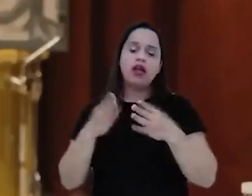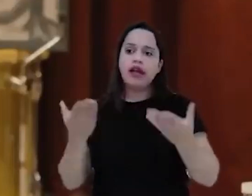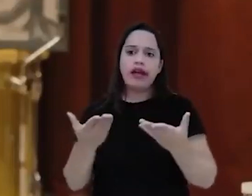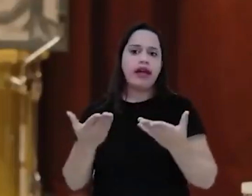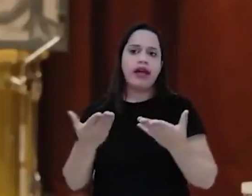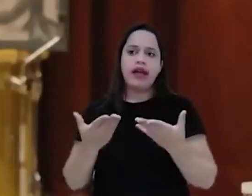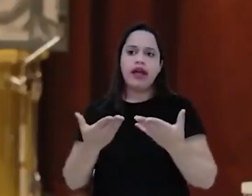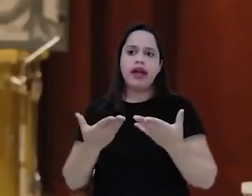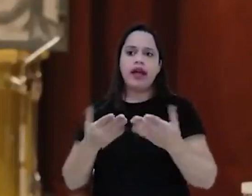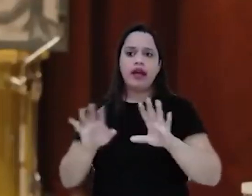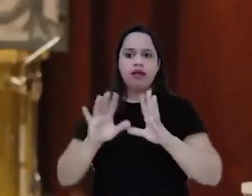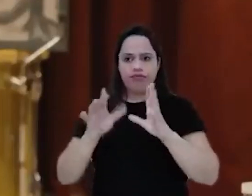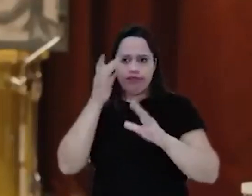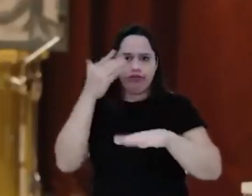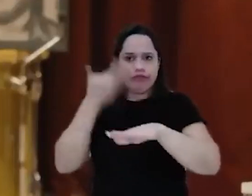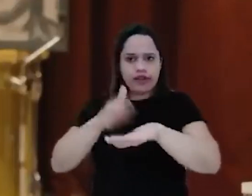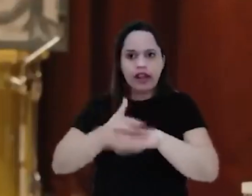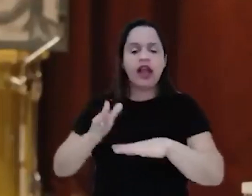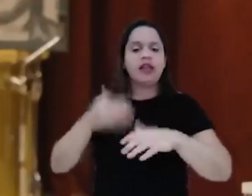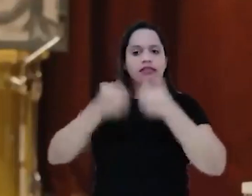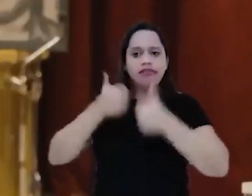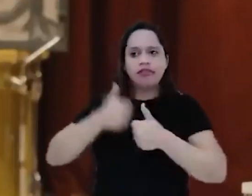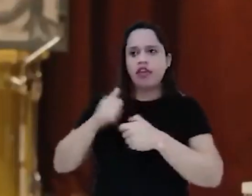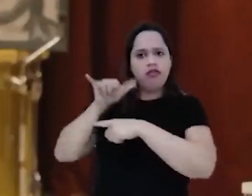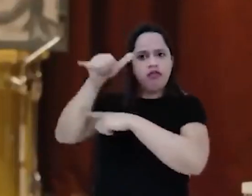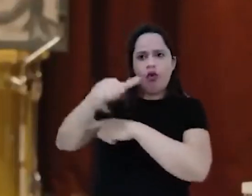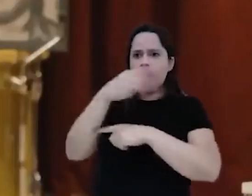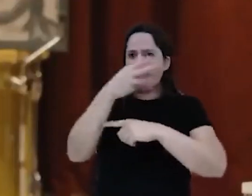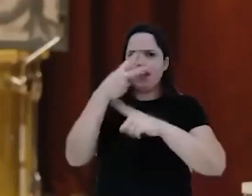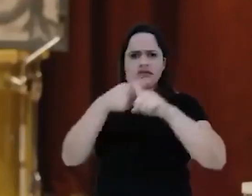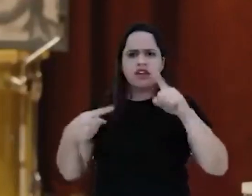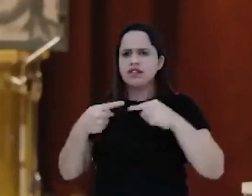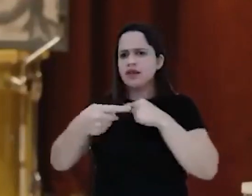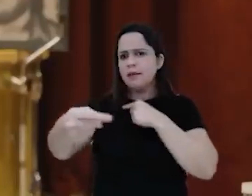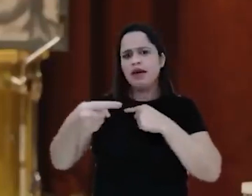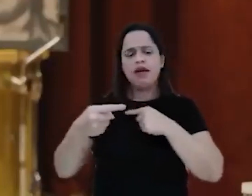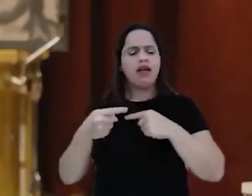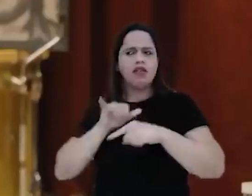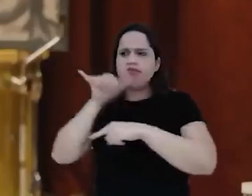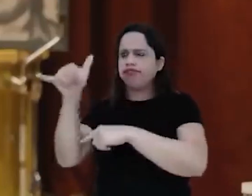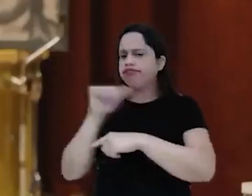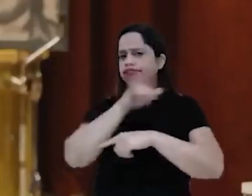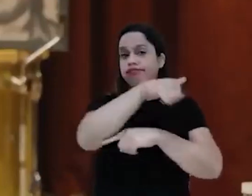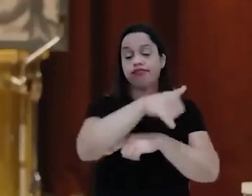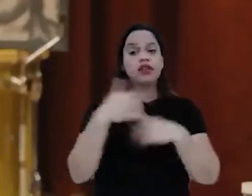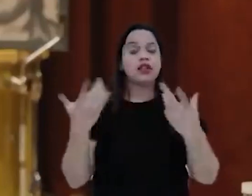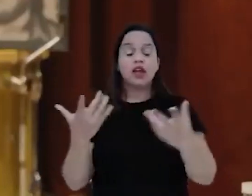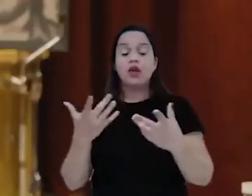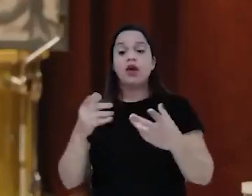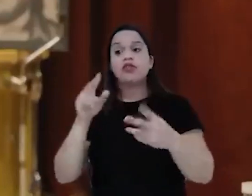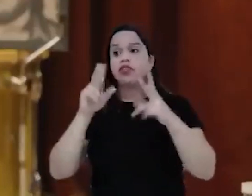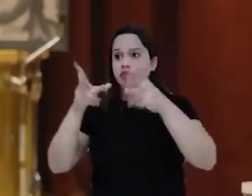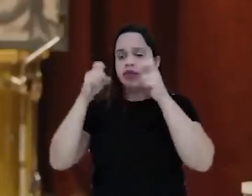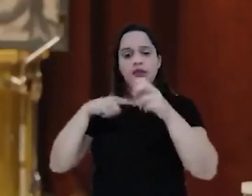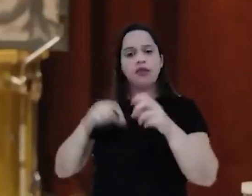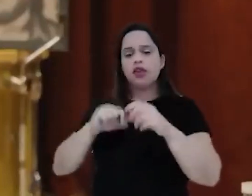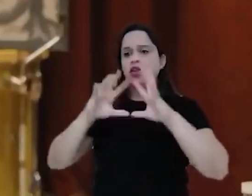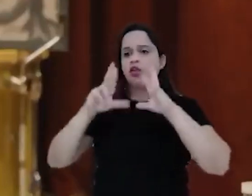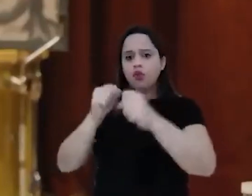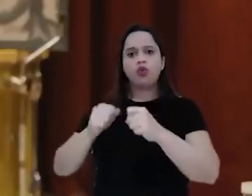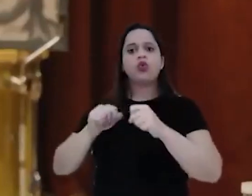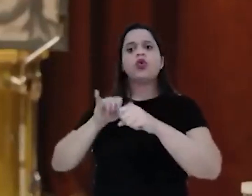voa o atleta levou duas três vezes na semana praticamente para fazer jogos para lá e para cá de avião então e quando os motores se